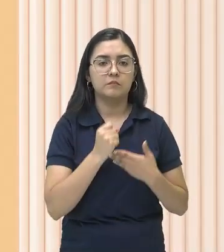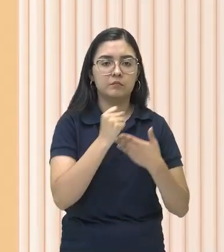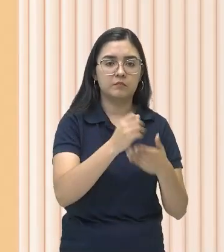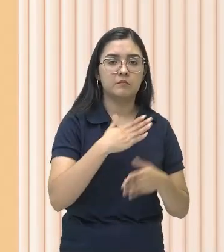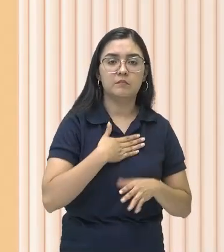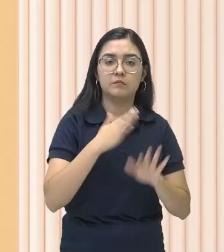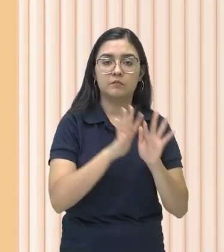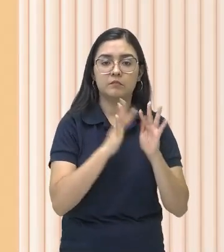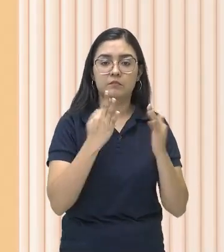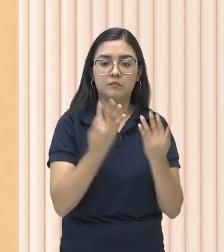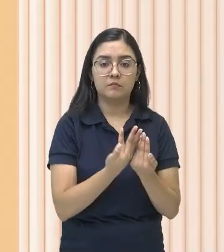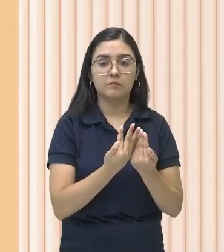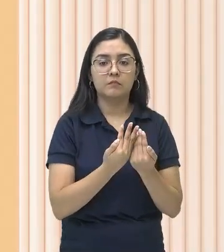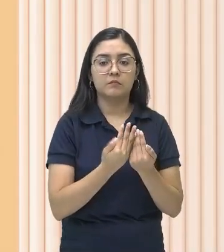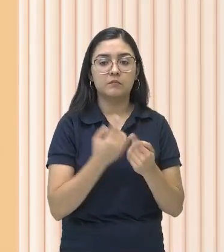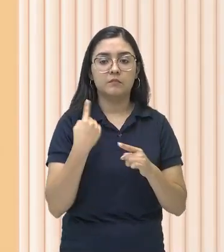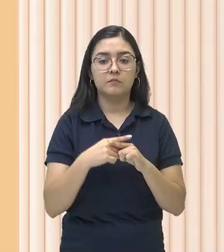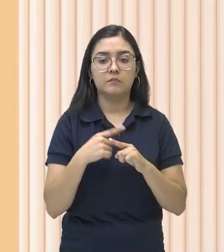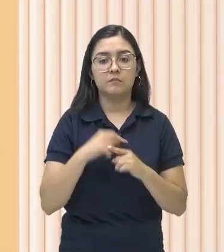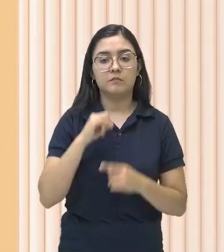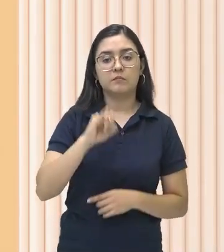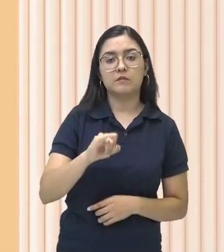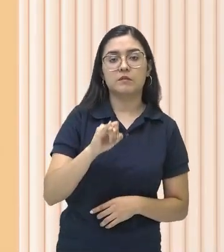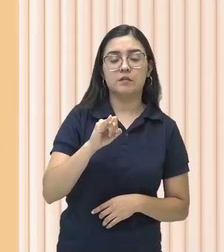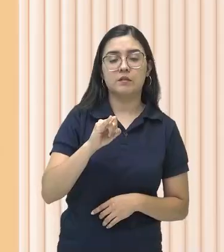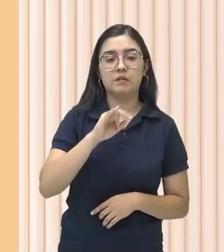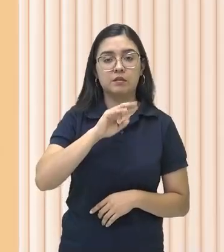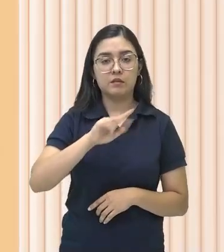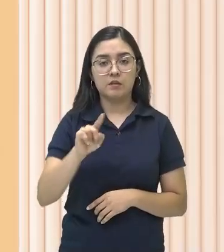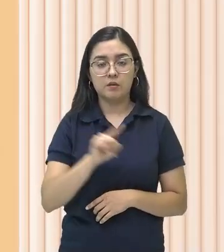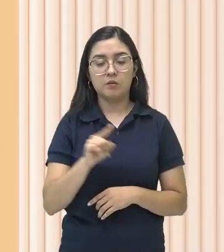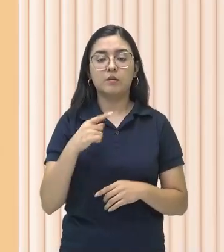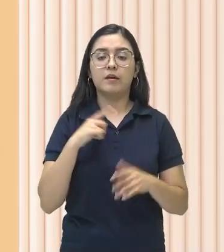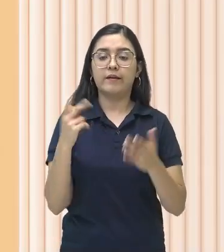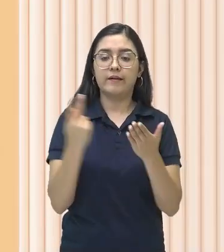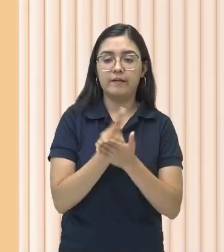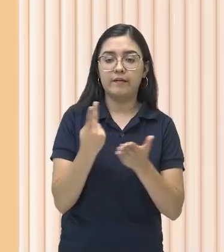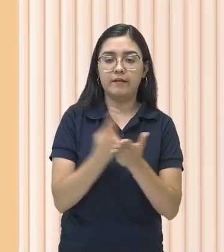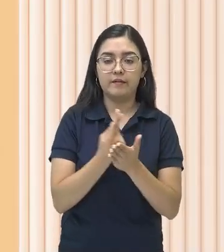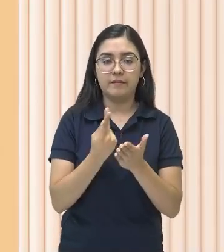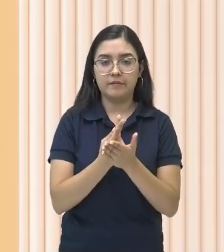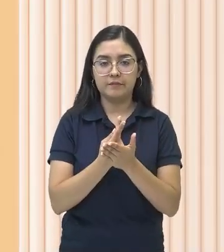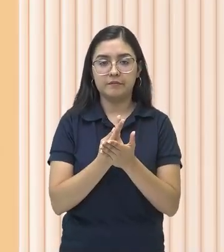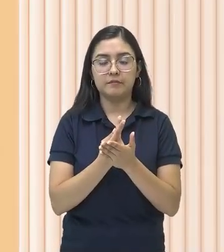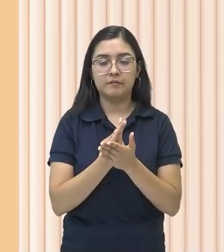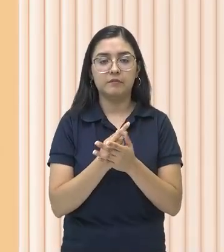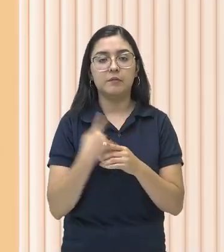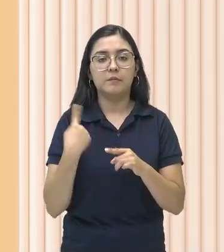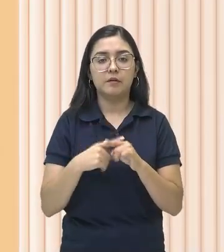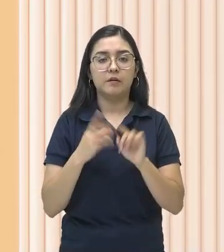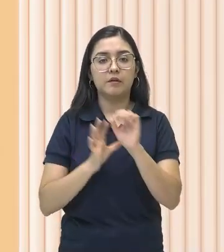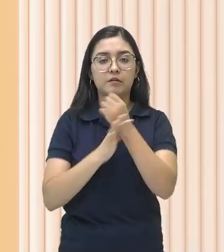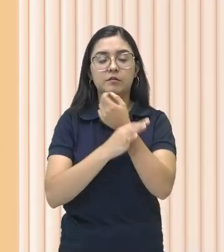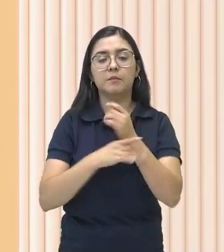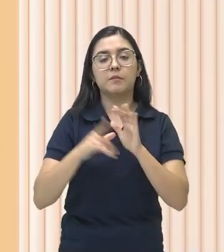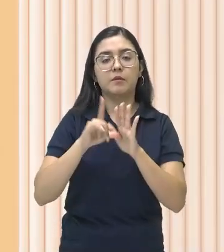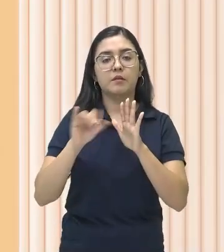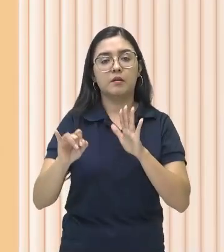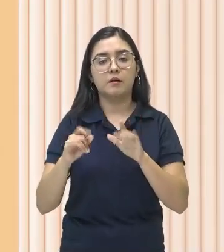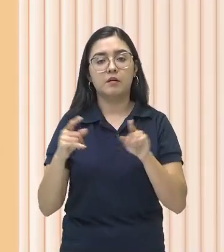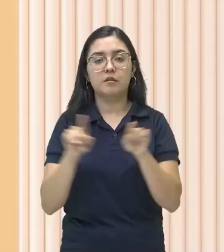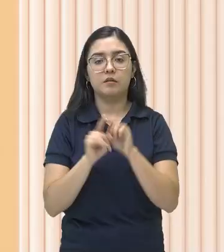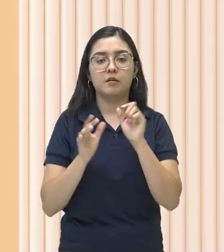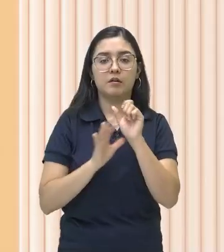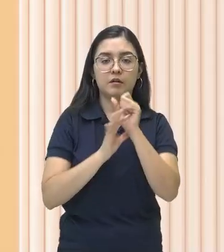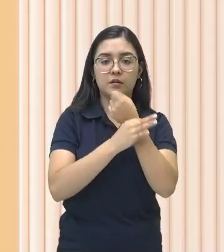família? Porque se não estiver, então tem alguma coisa errada nesse processo todo aí, porque é garantido por lei, é garantido